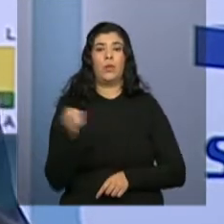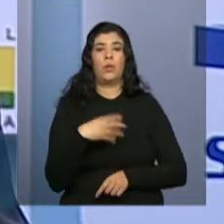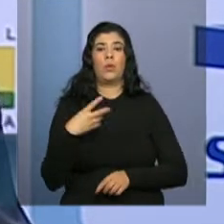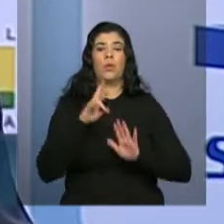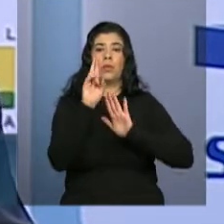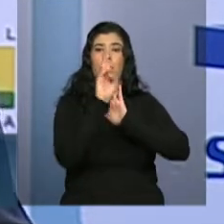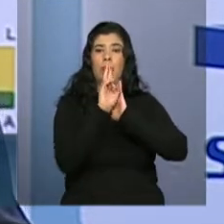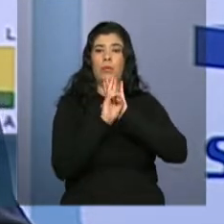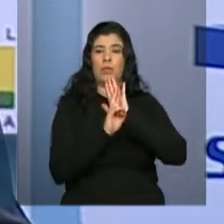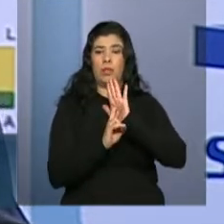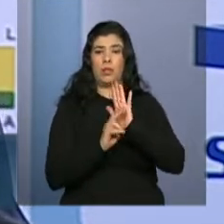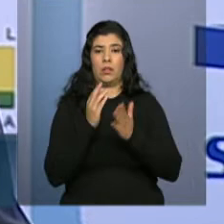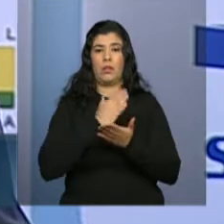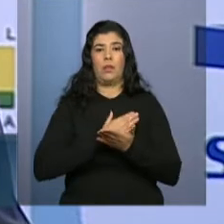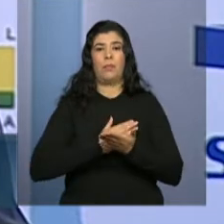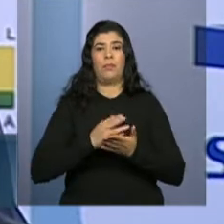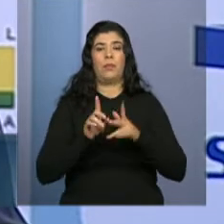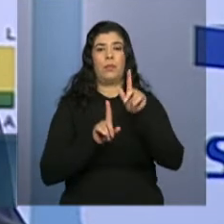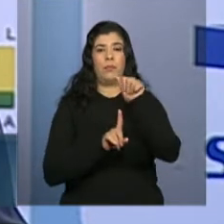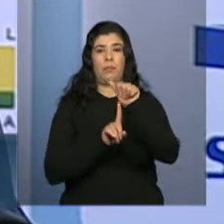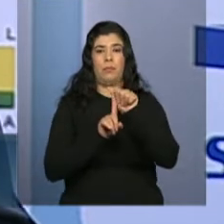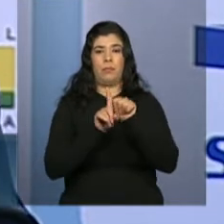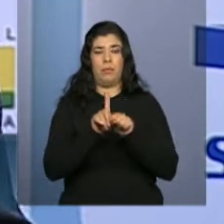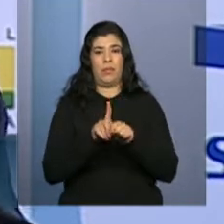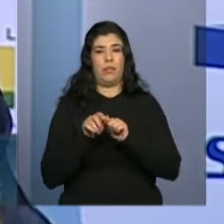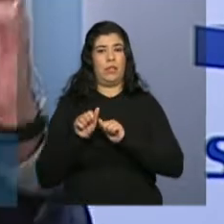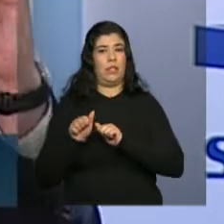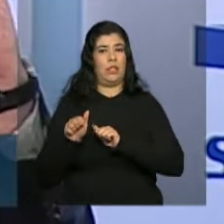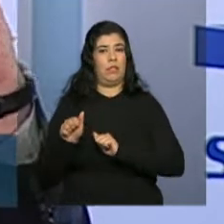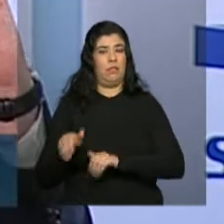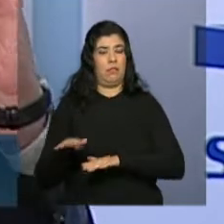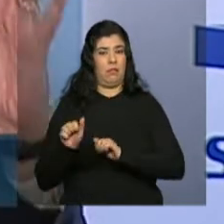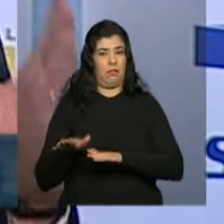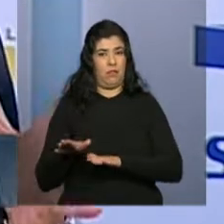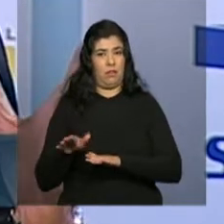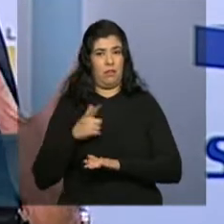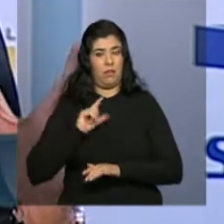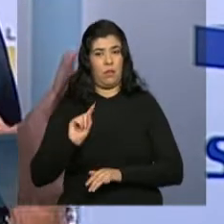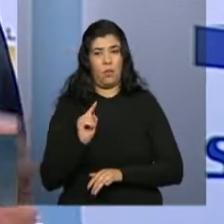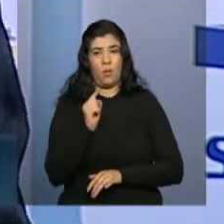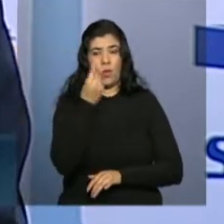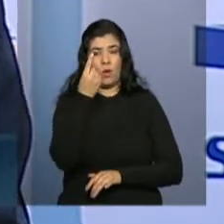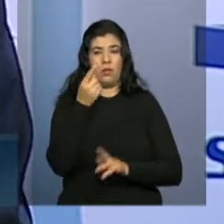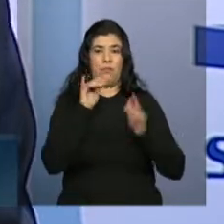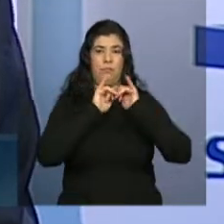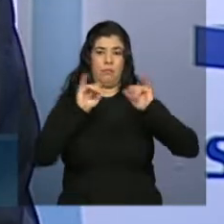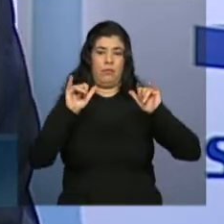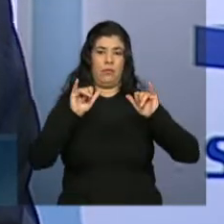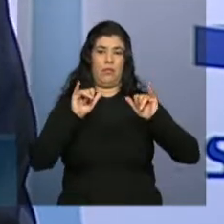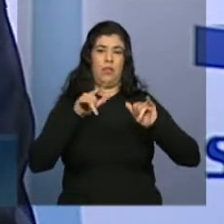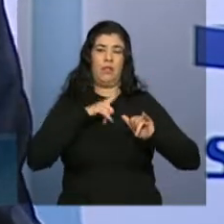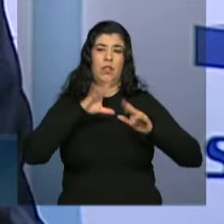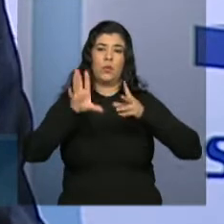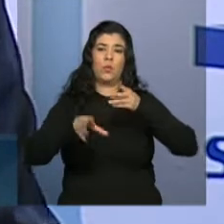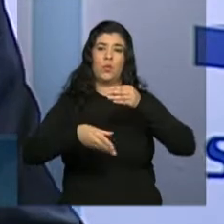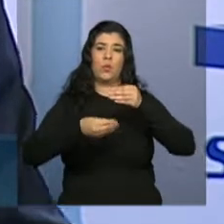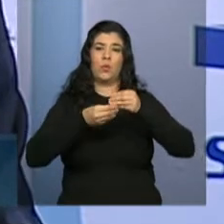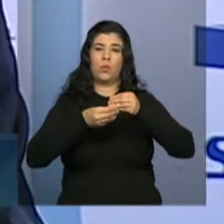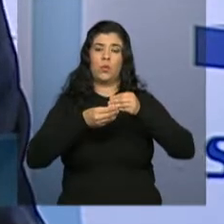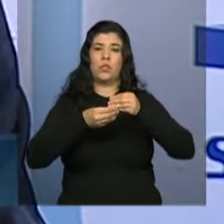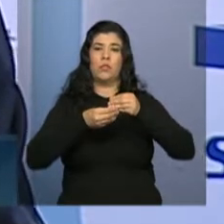relatórios a partir de setembro que vai ser o primeiro ele não vai vir só com o consolidado mas ele vai vir